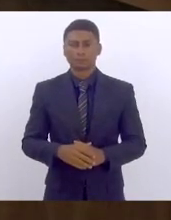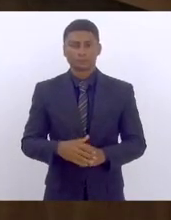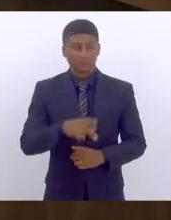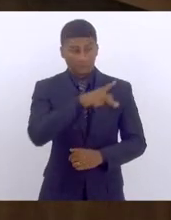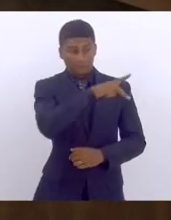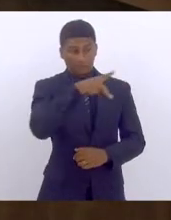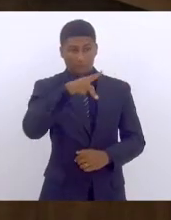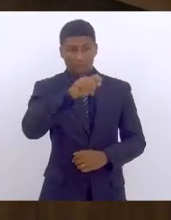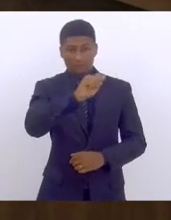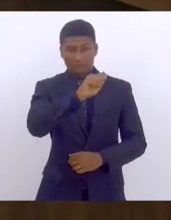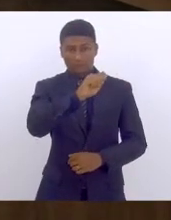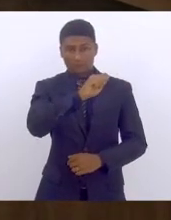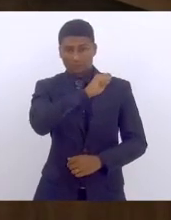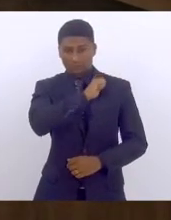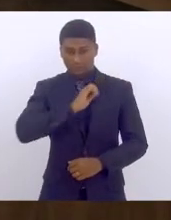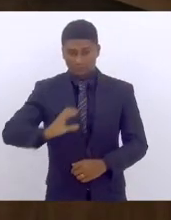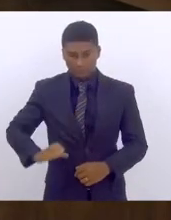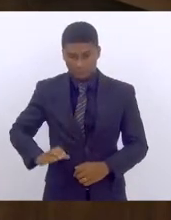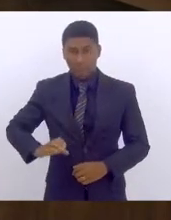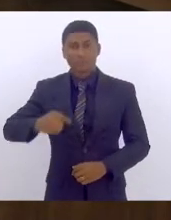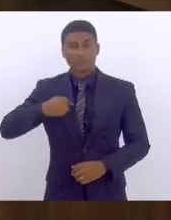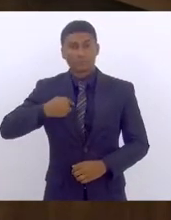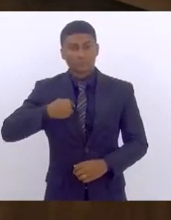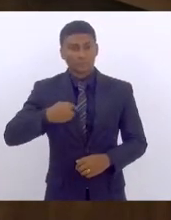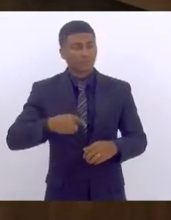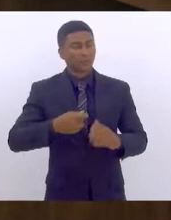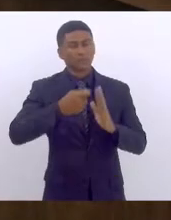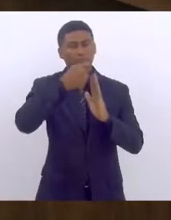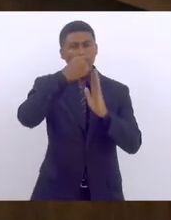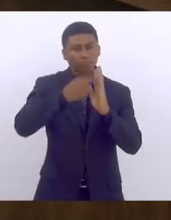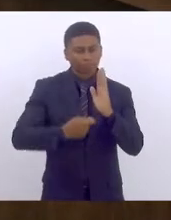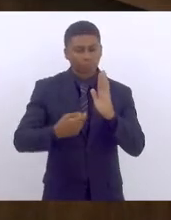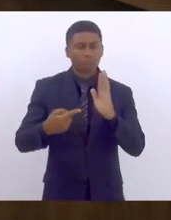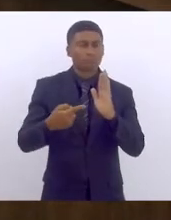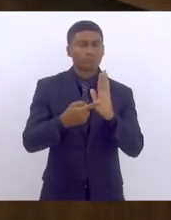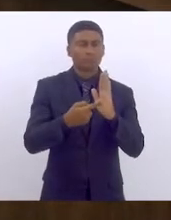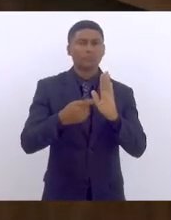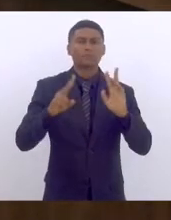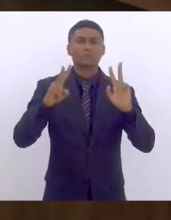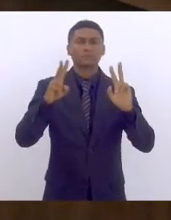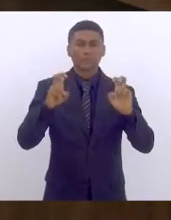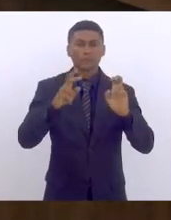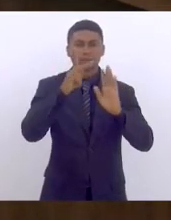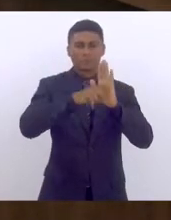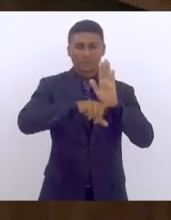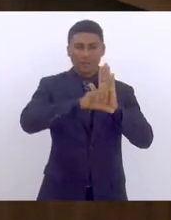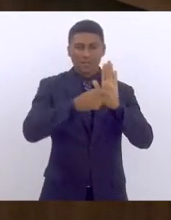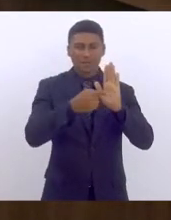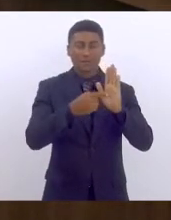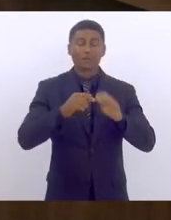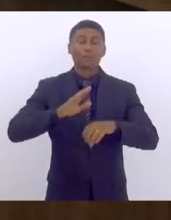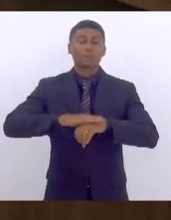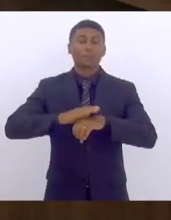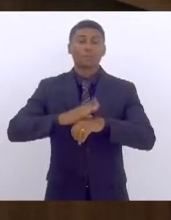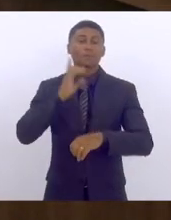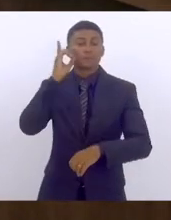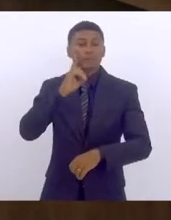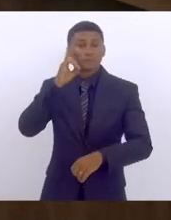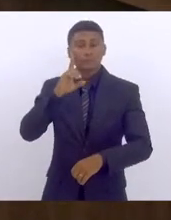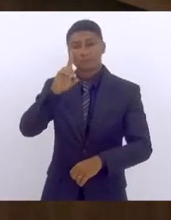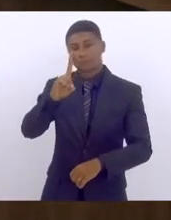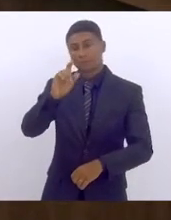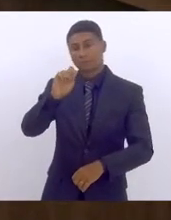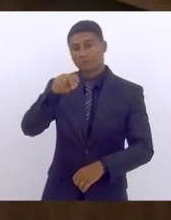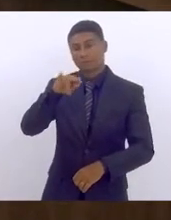André Siciliano, o tema que é trazido no próximo projeto do deputado Daniel Libregon. É um tema